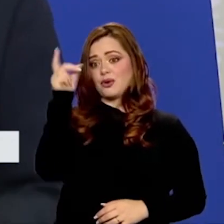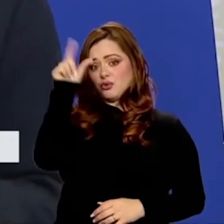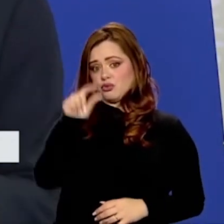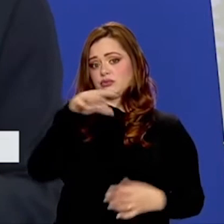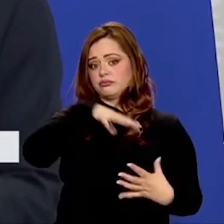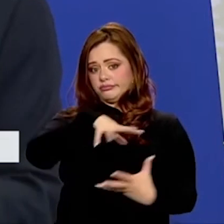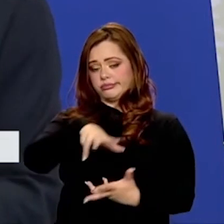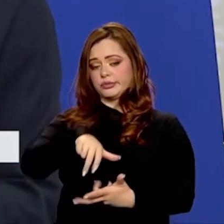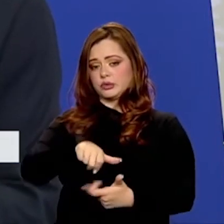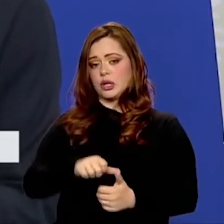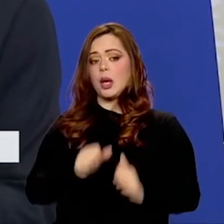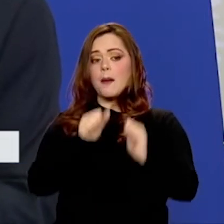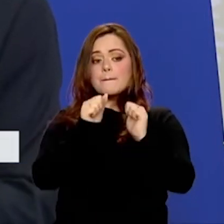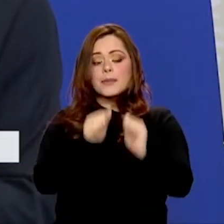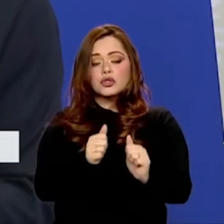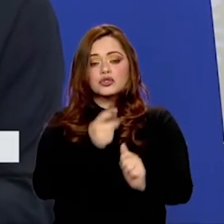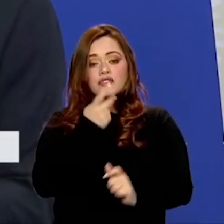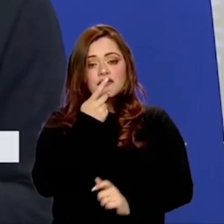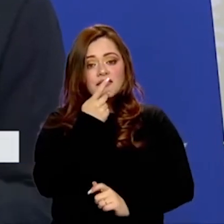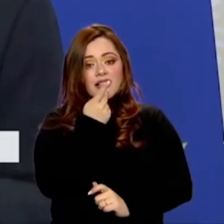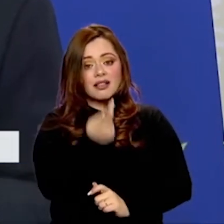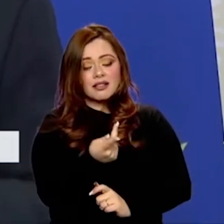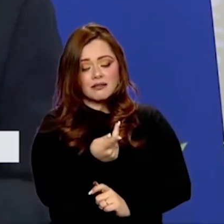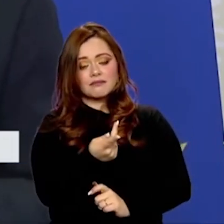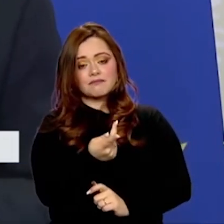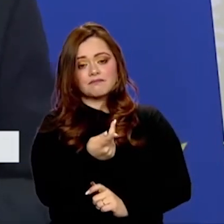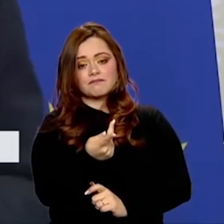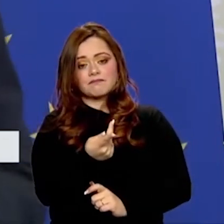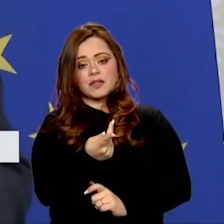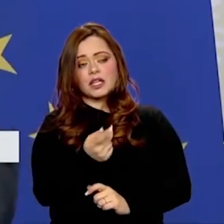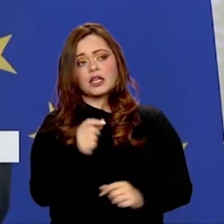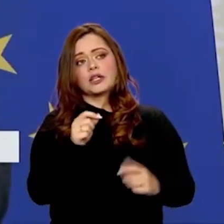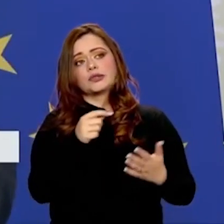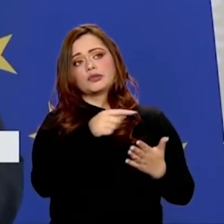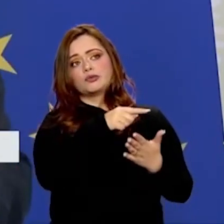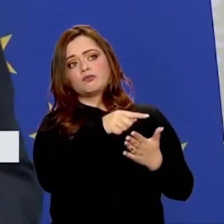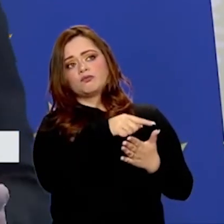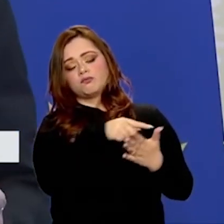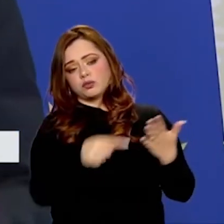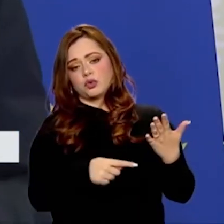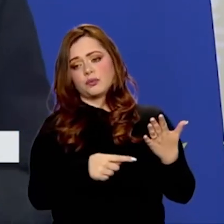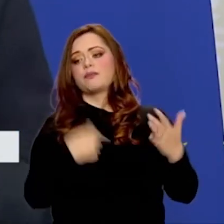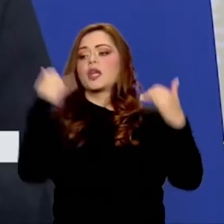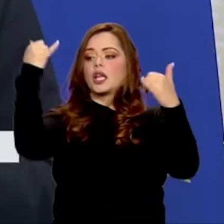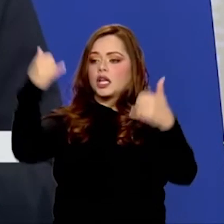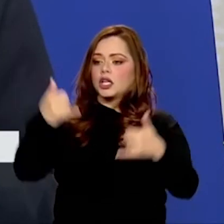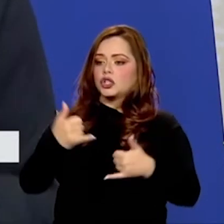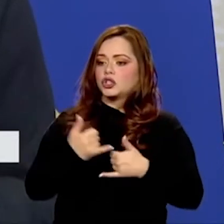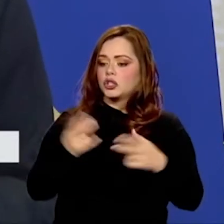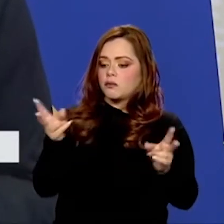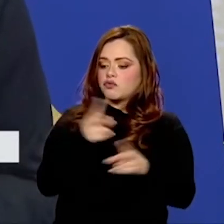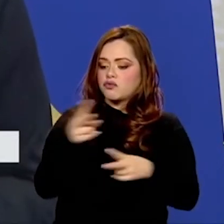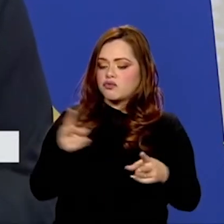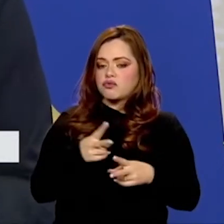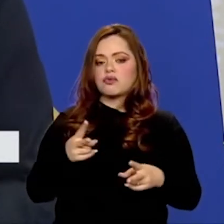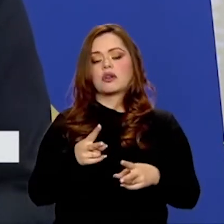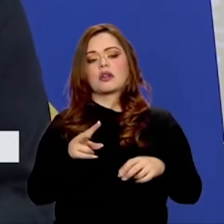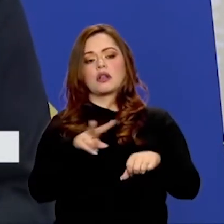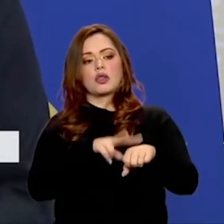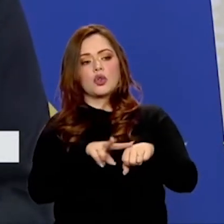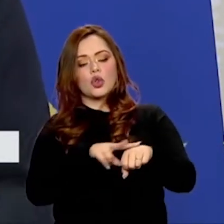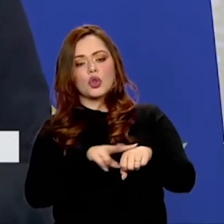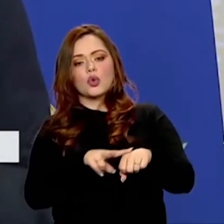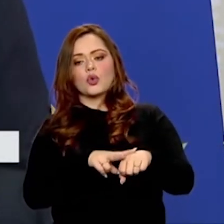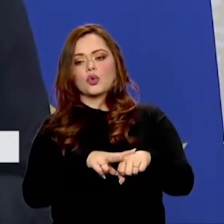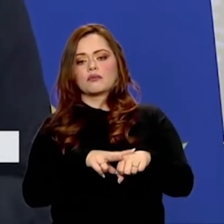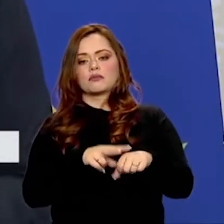pouca gente no mundo pode falar de questão, sabe, de energia limpa, de preservação do que